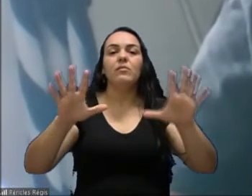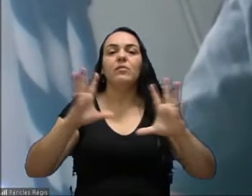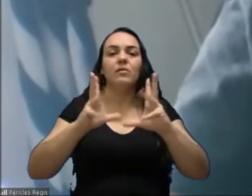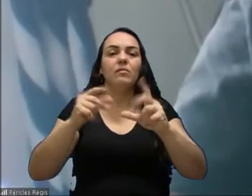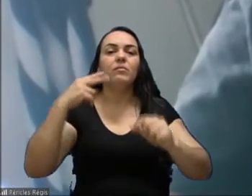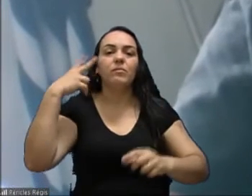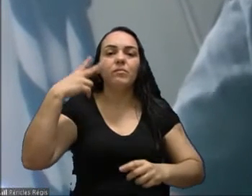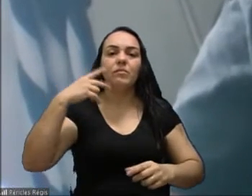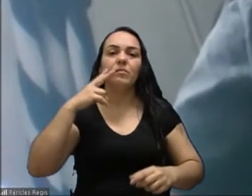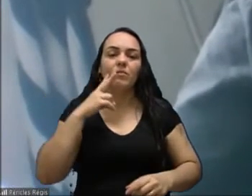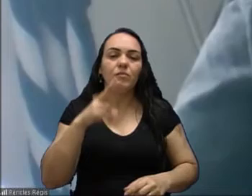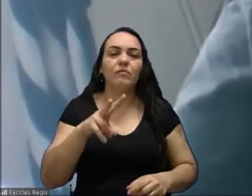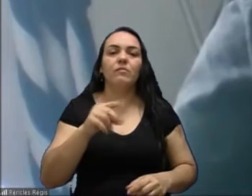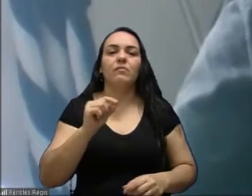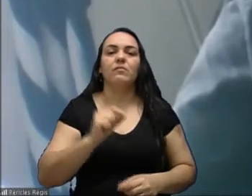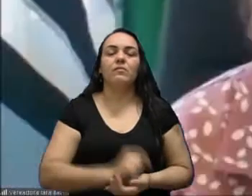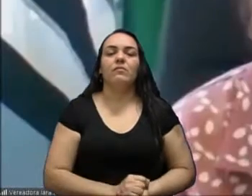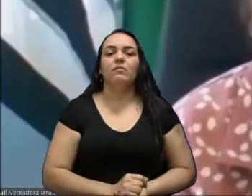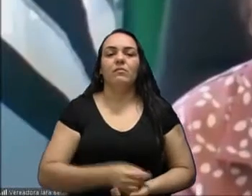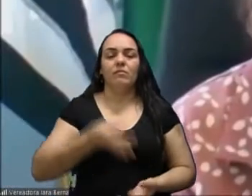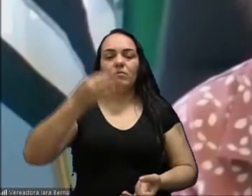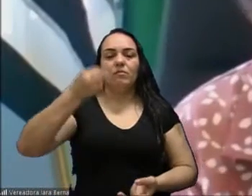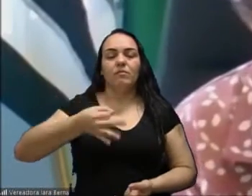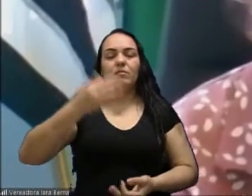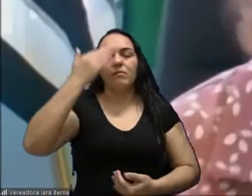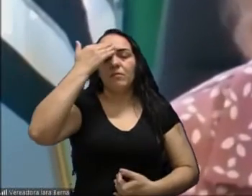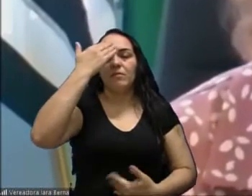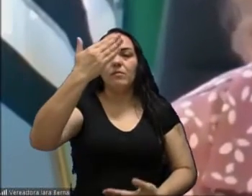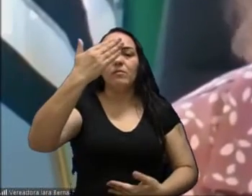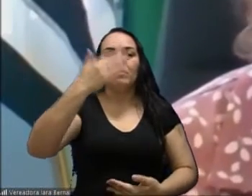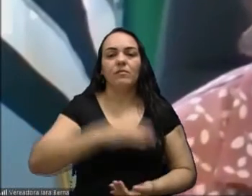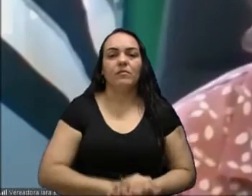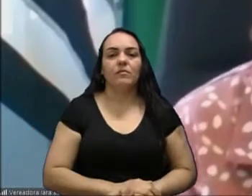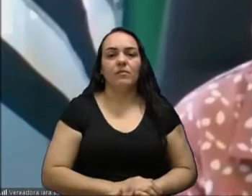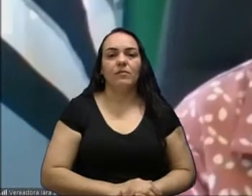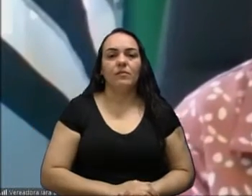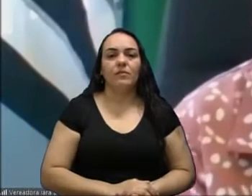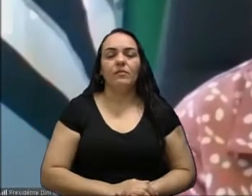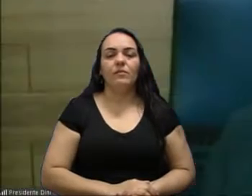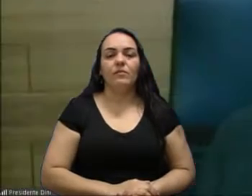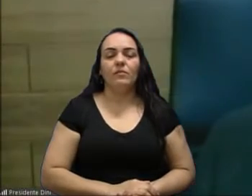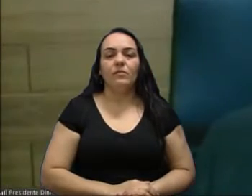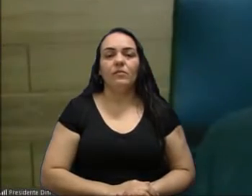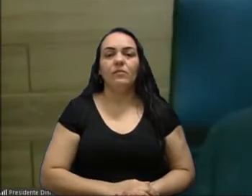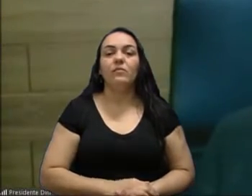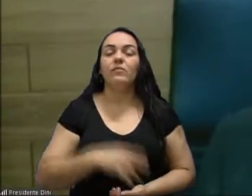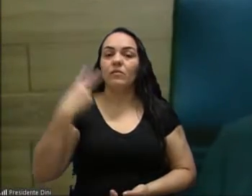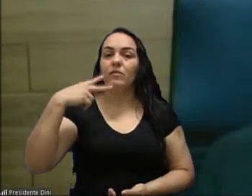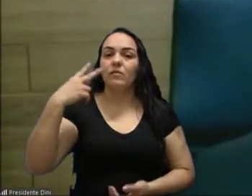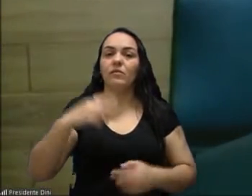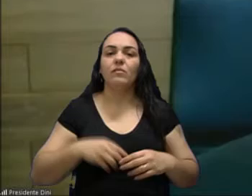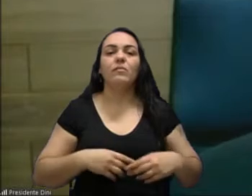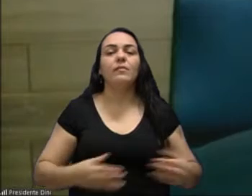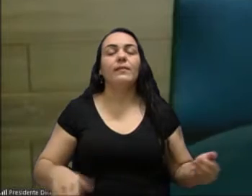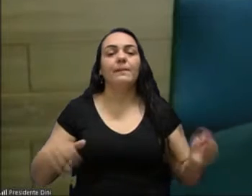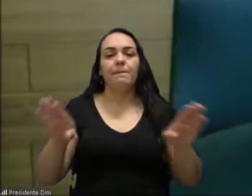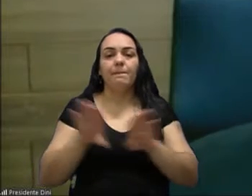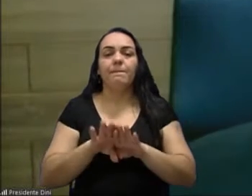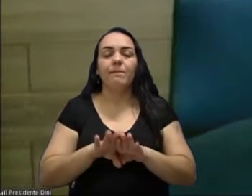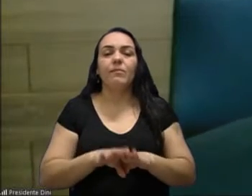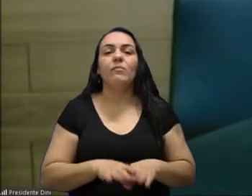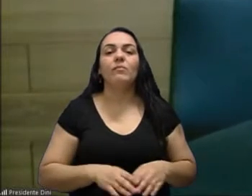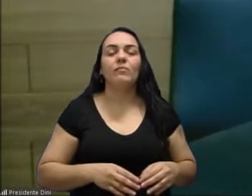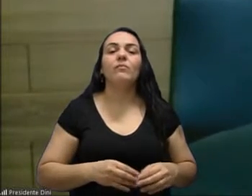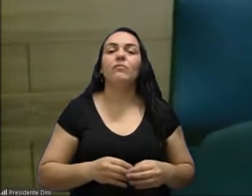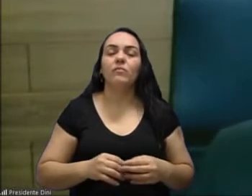vereadores e vereadoras terem acesso perfeito muito obrigada os vereadores encerraram discussão os vereadores que